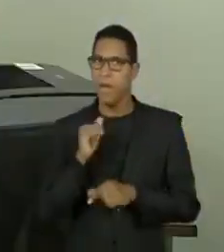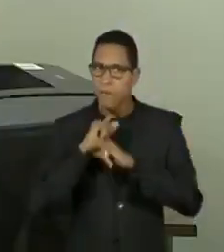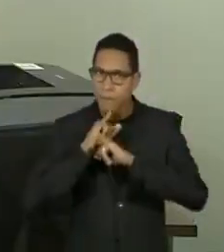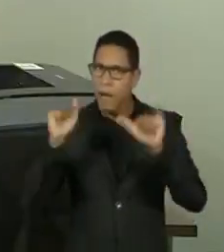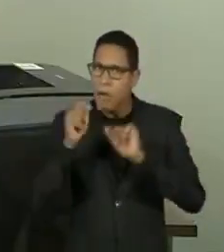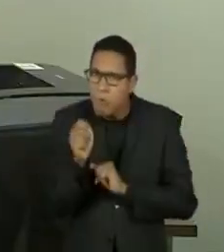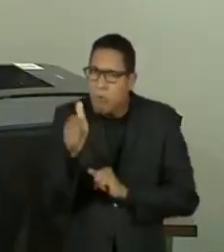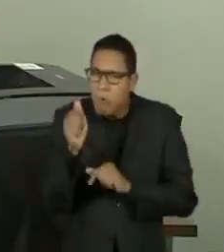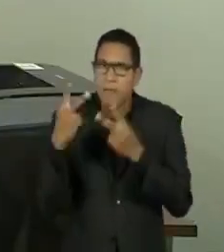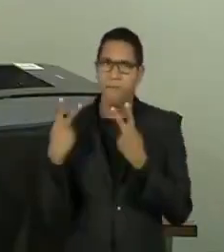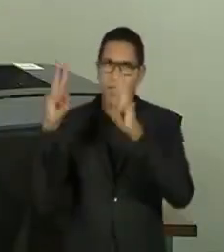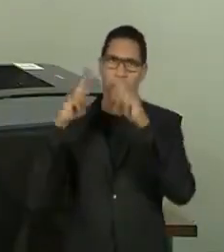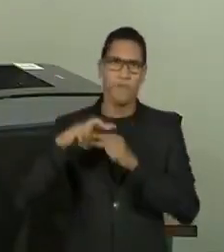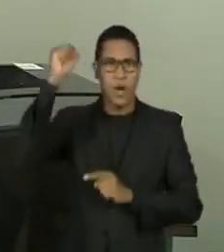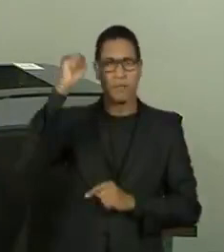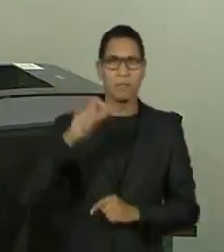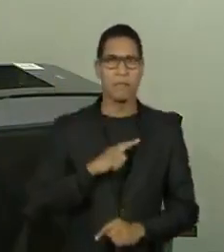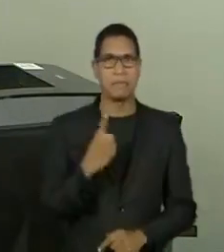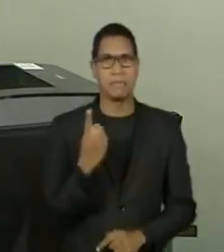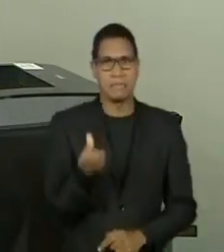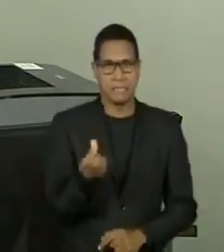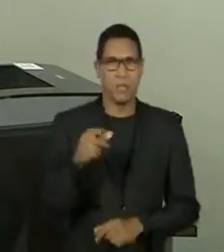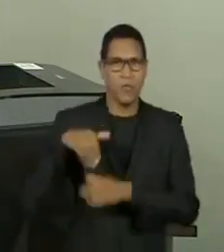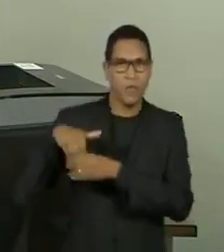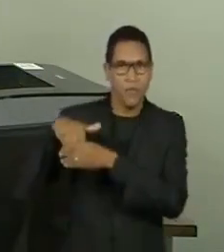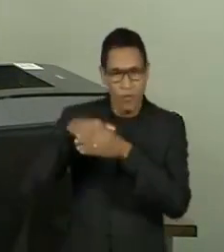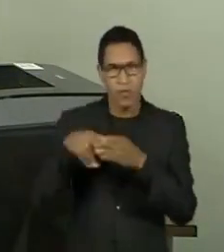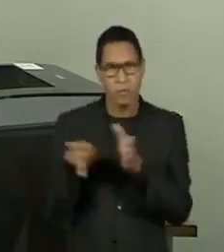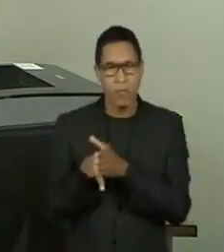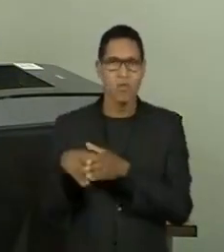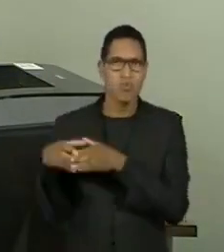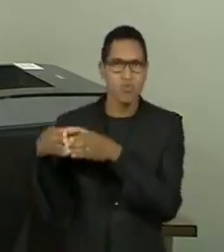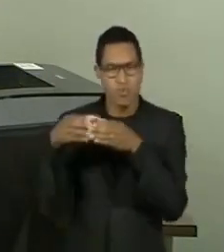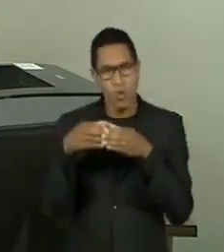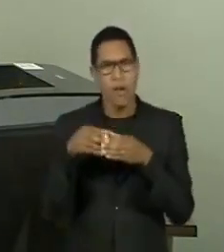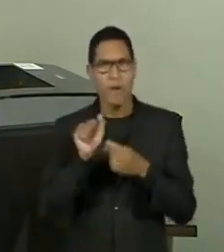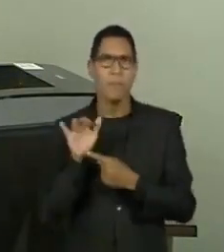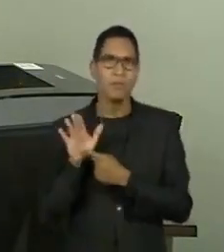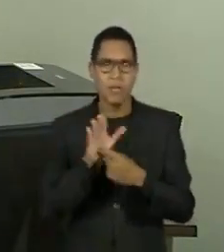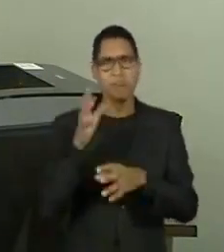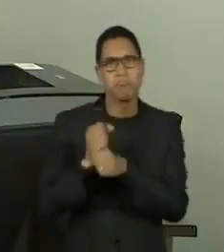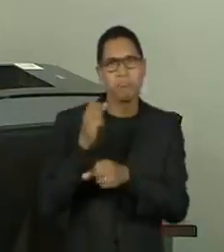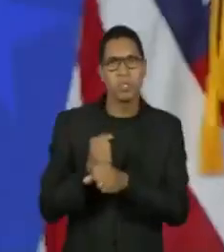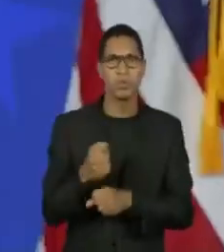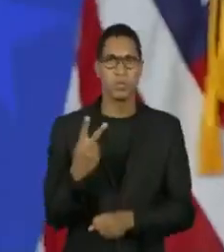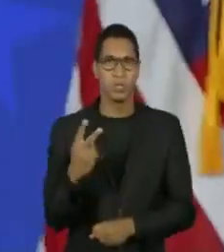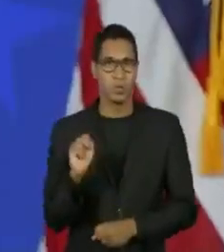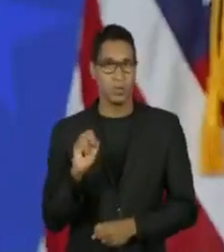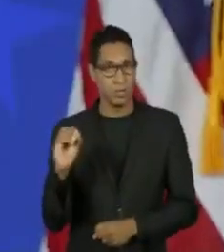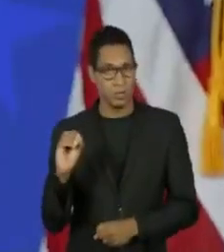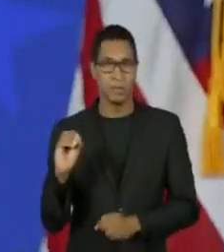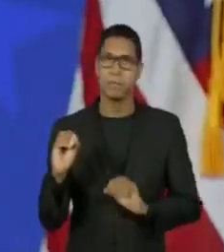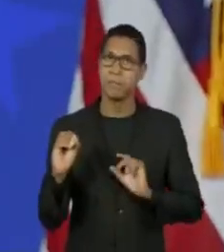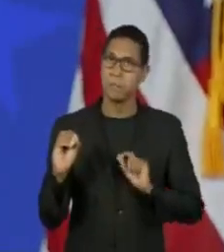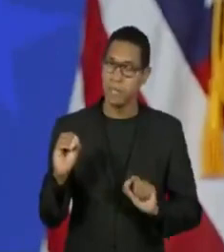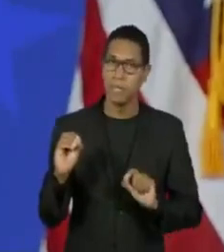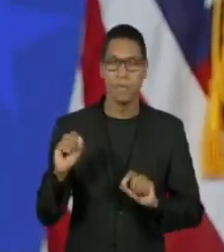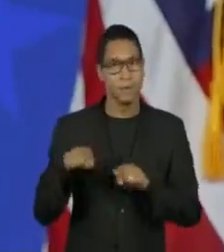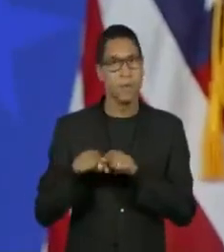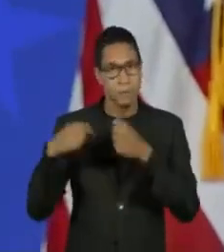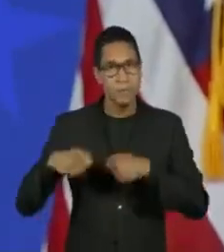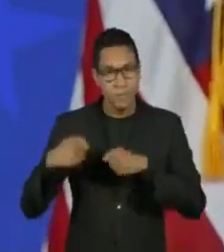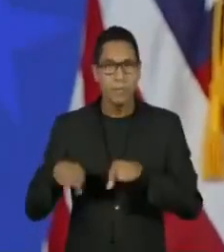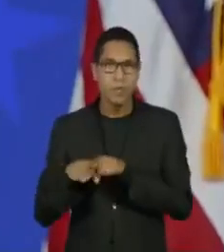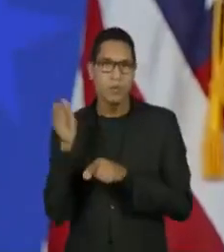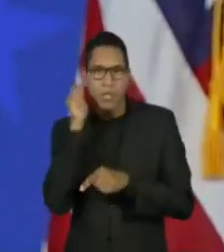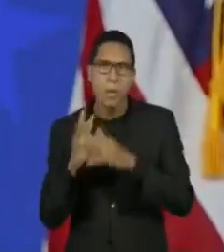vitória. Os 16 votos no colégio eleitoral levariam Biden a 280, mais do que o suficiente para